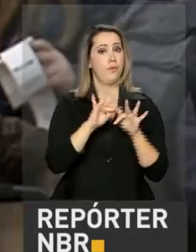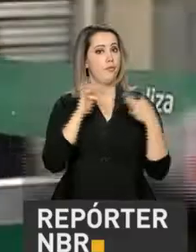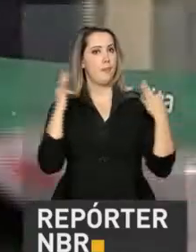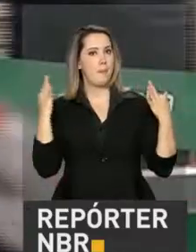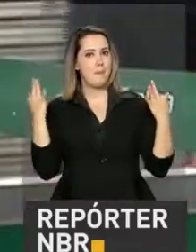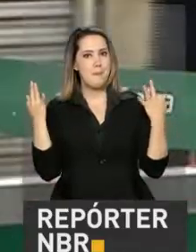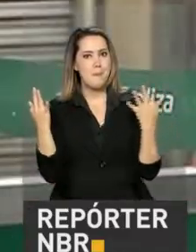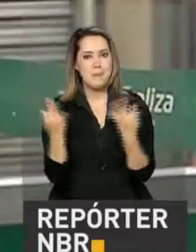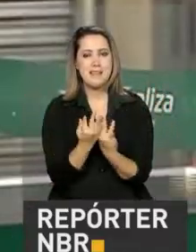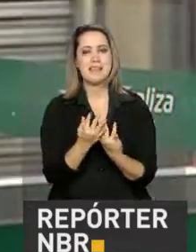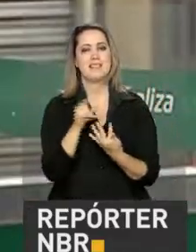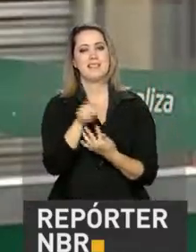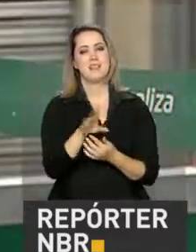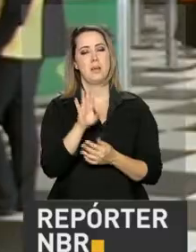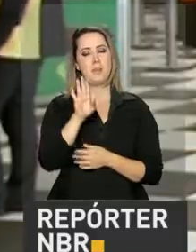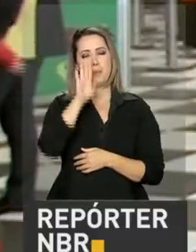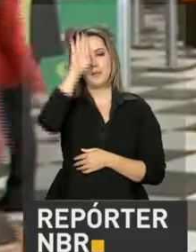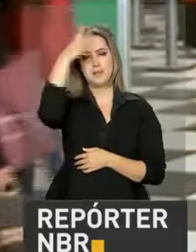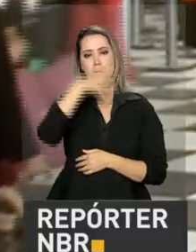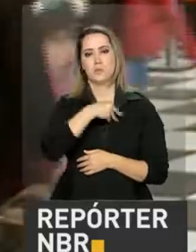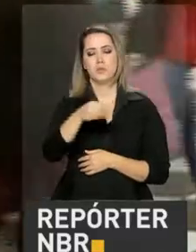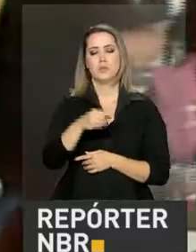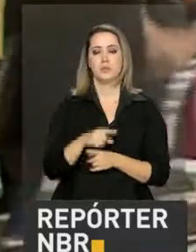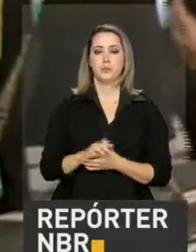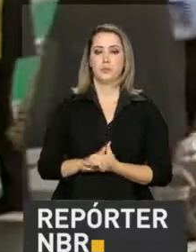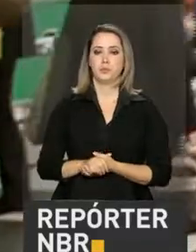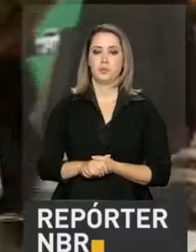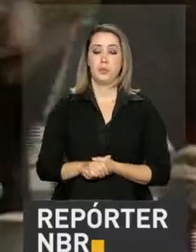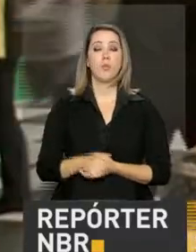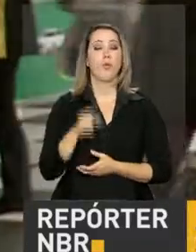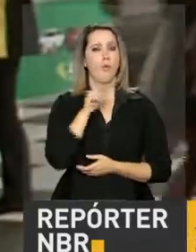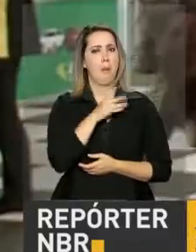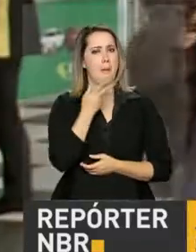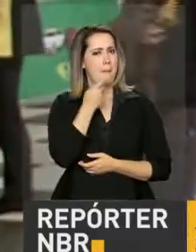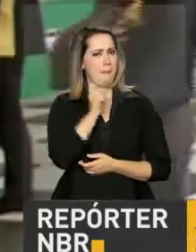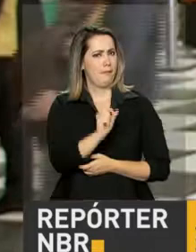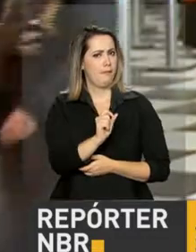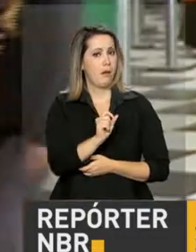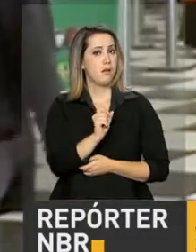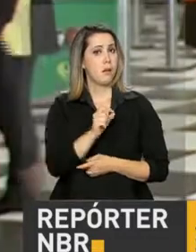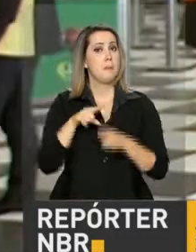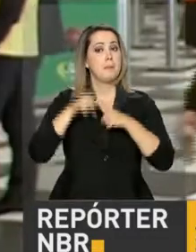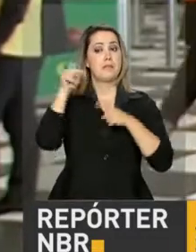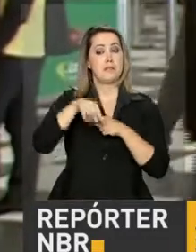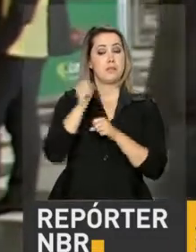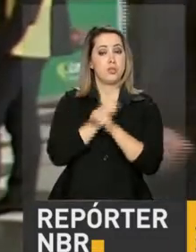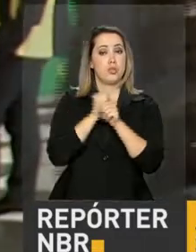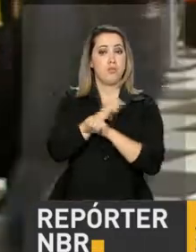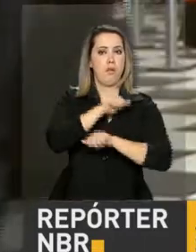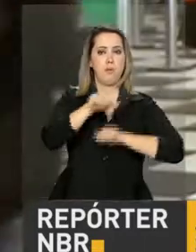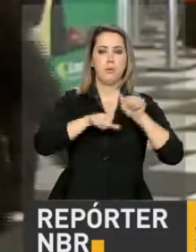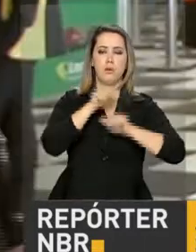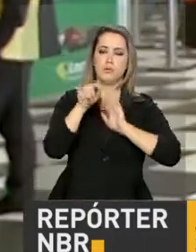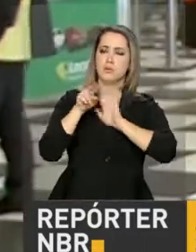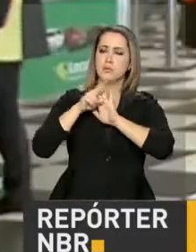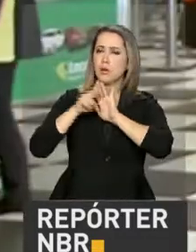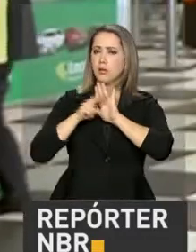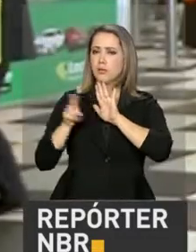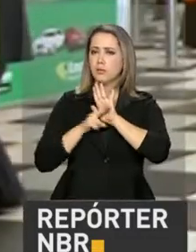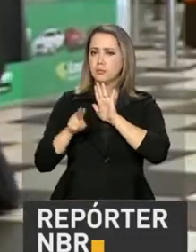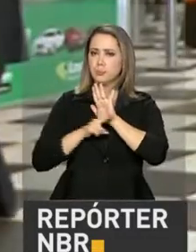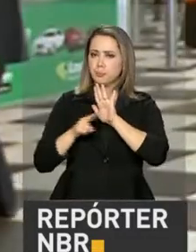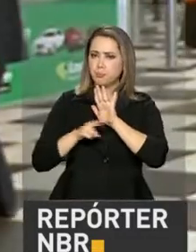família, principalmente com os filhos. Mas este ano os passageiros devem ficar atentos às mudanças nas normas do transporte